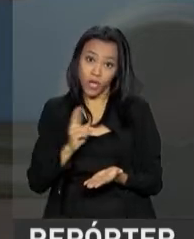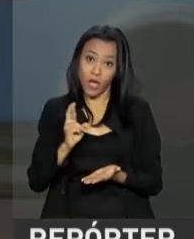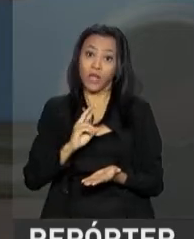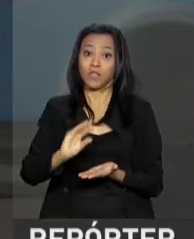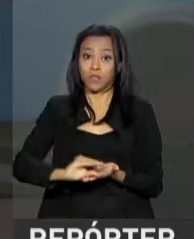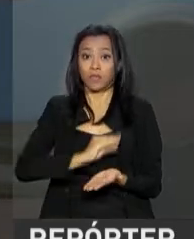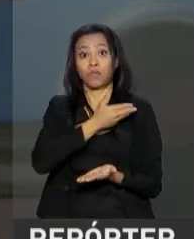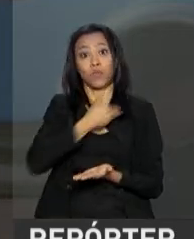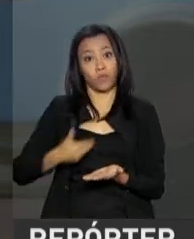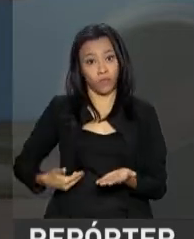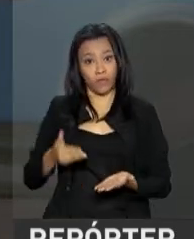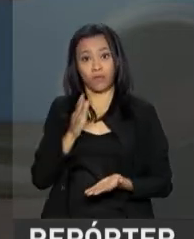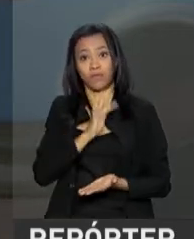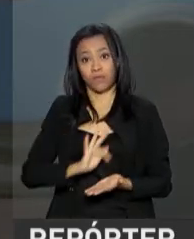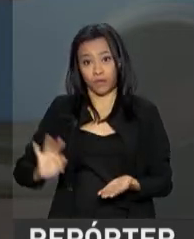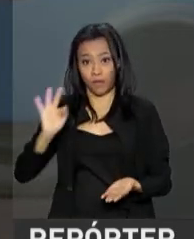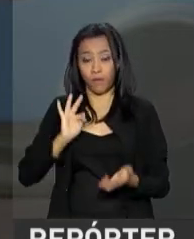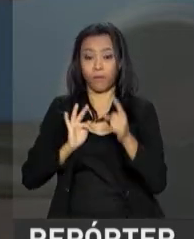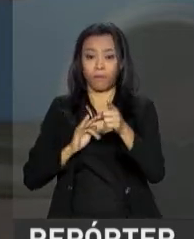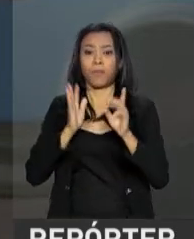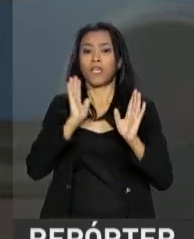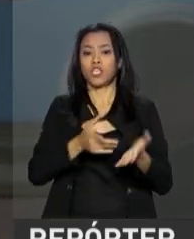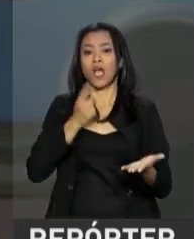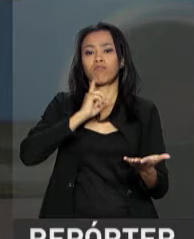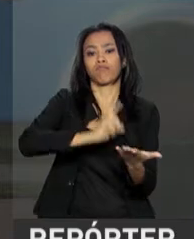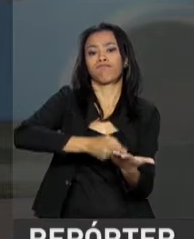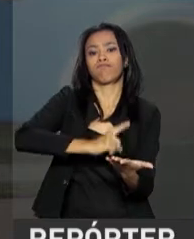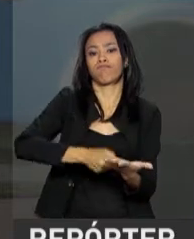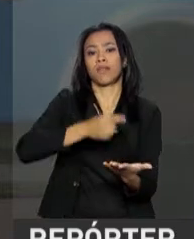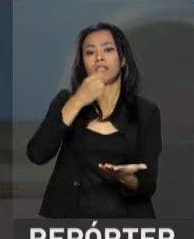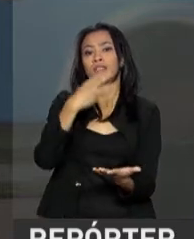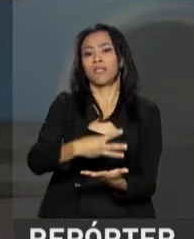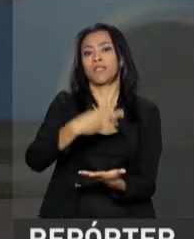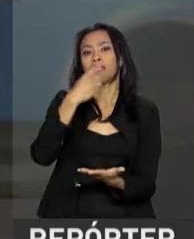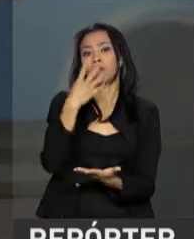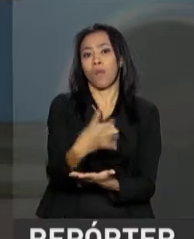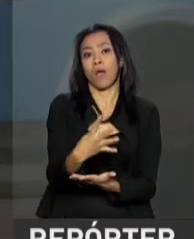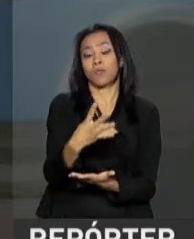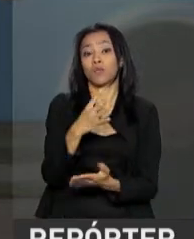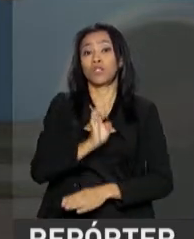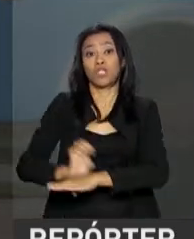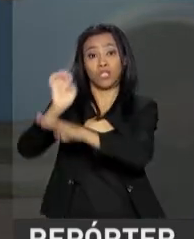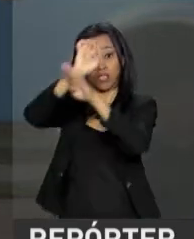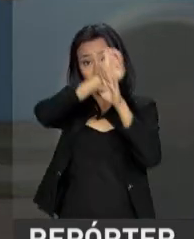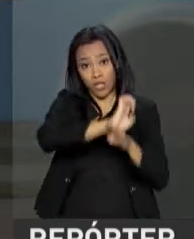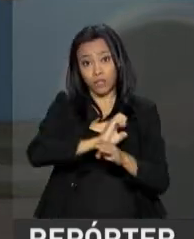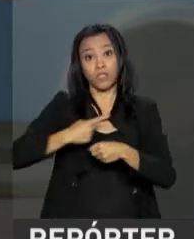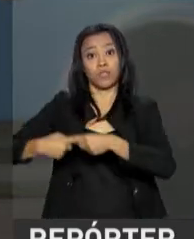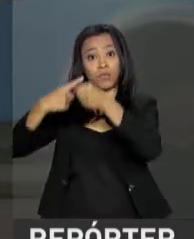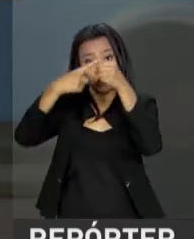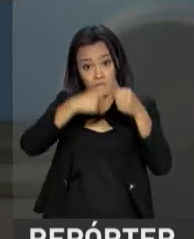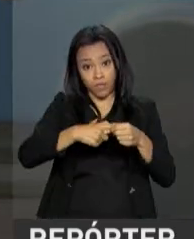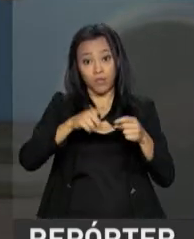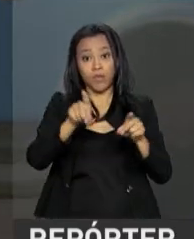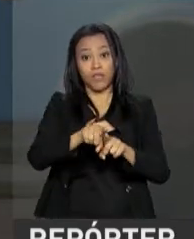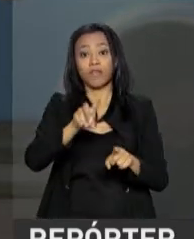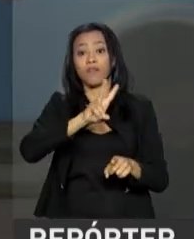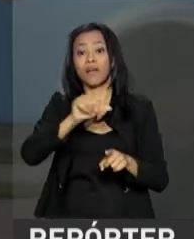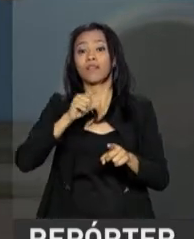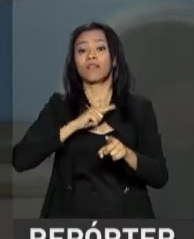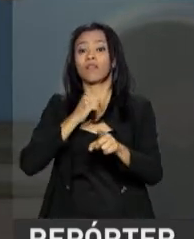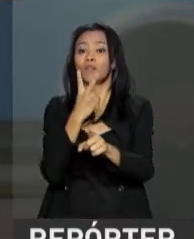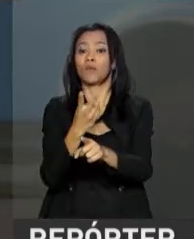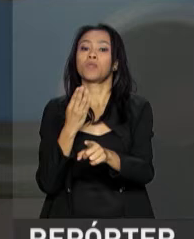o governo federal também firmou 34 acordos com estados e municípios que levaram investimentos de 2 bilhões de reais nos